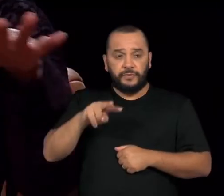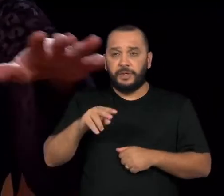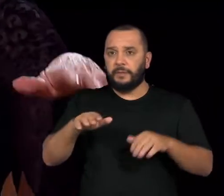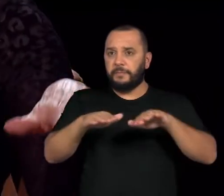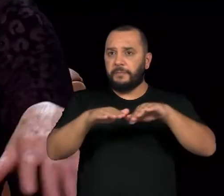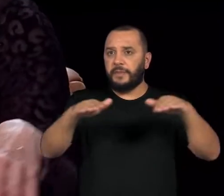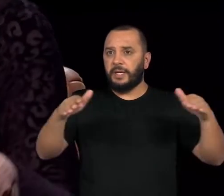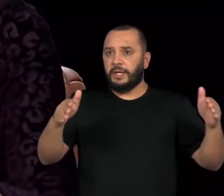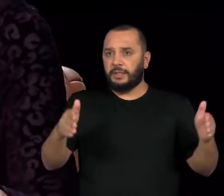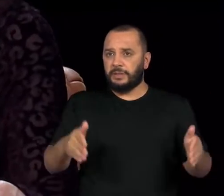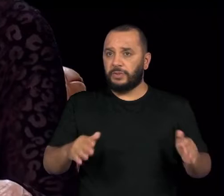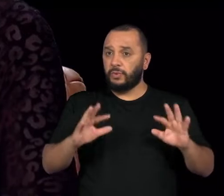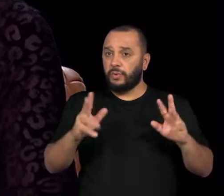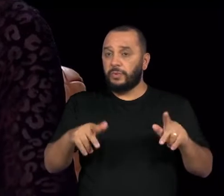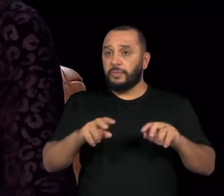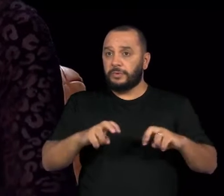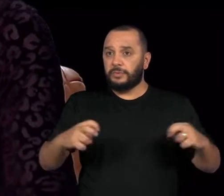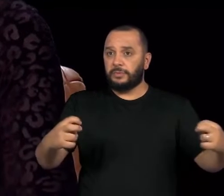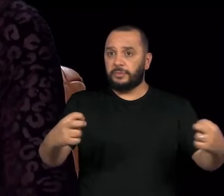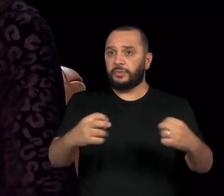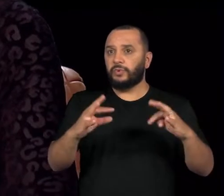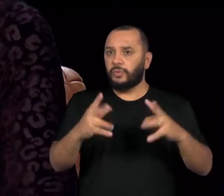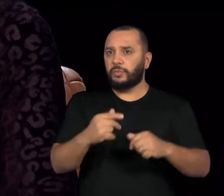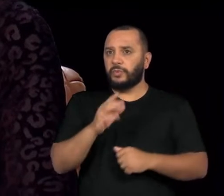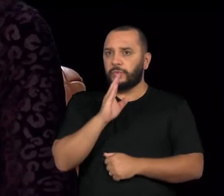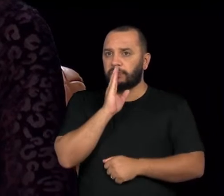mesa, assim, ninguém falava nada.